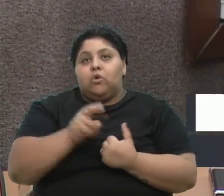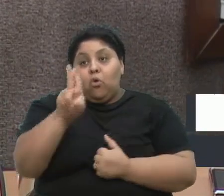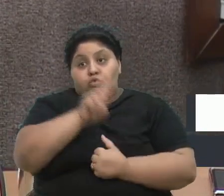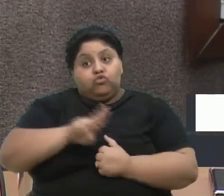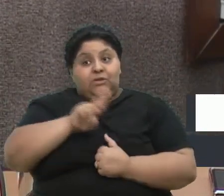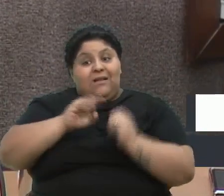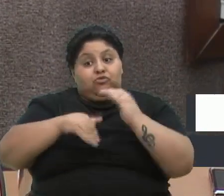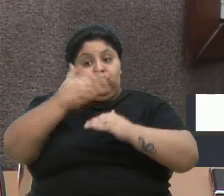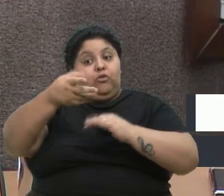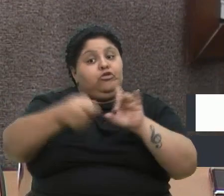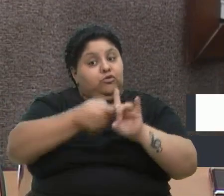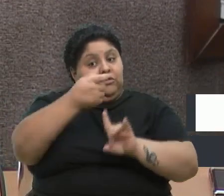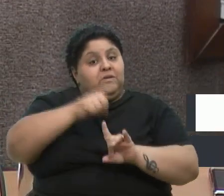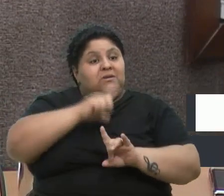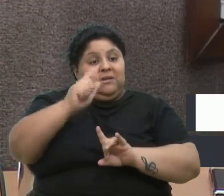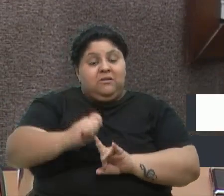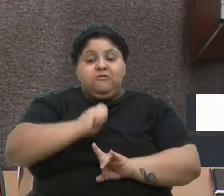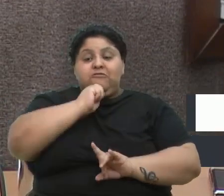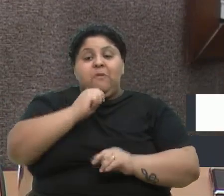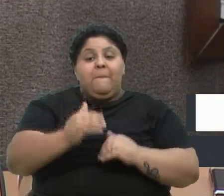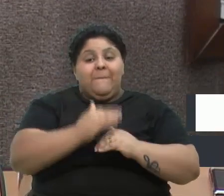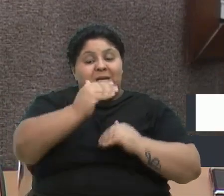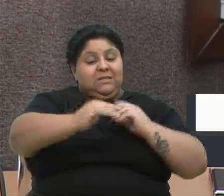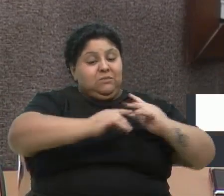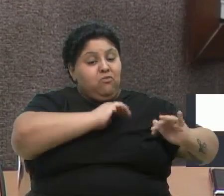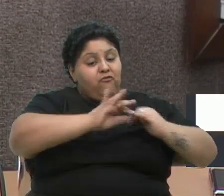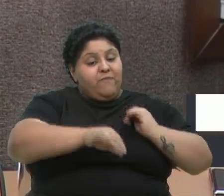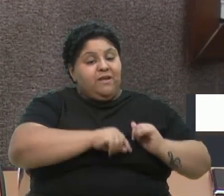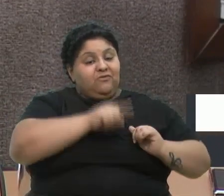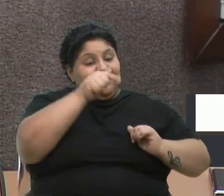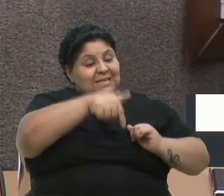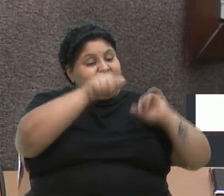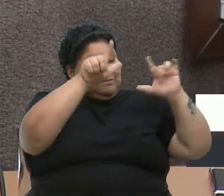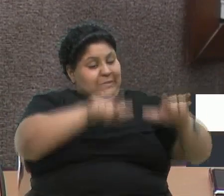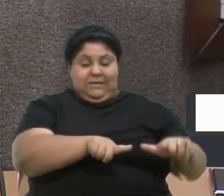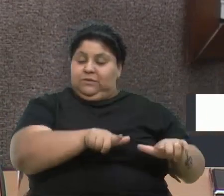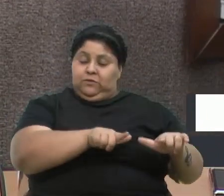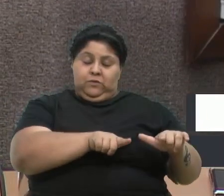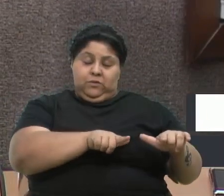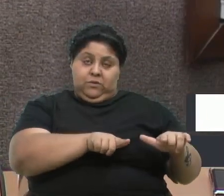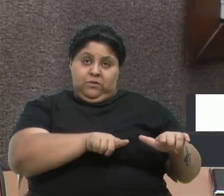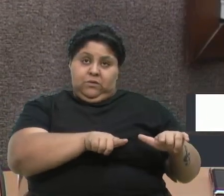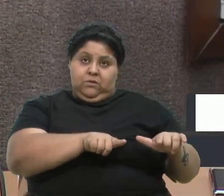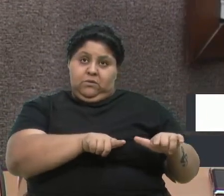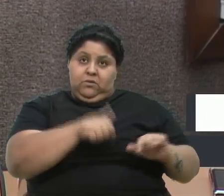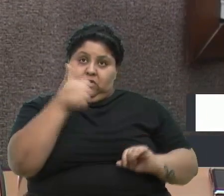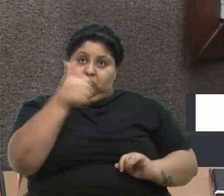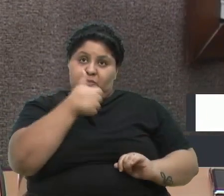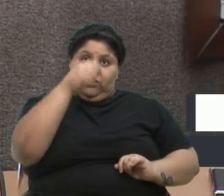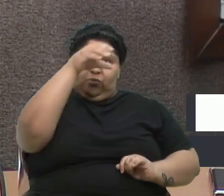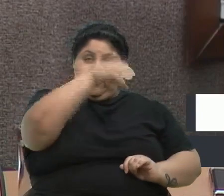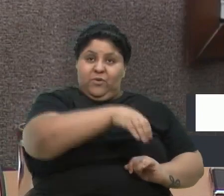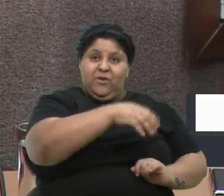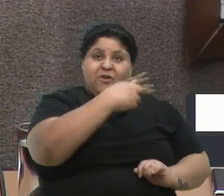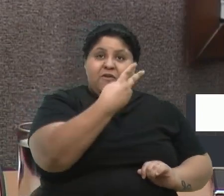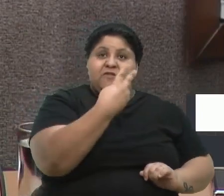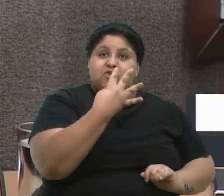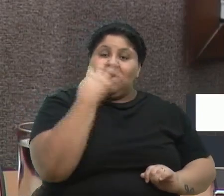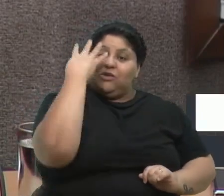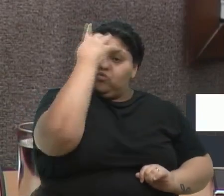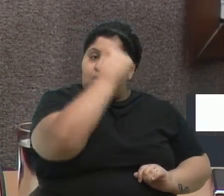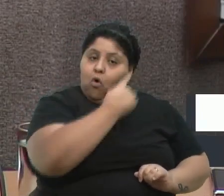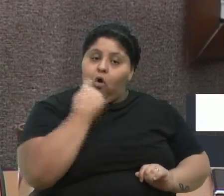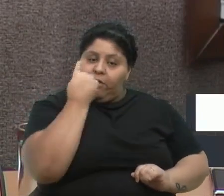teremos ainda mais movimento nesse espaço. Vai ser praticamente um dos primeiros pontos, quase que 24 horas de Caxias,